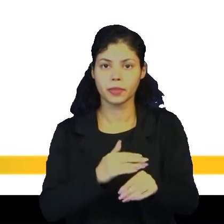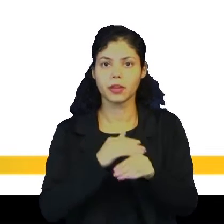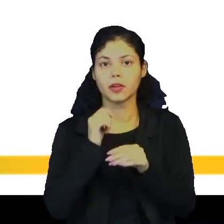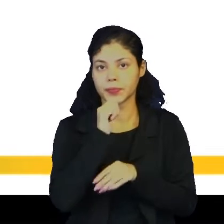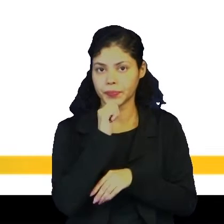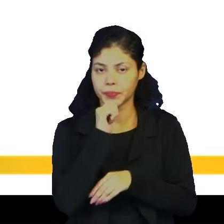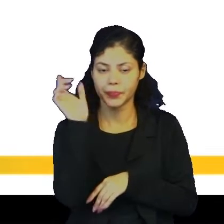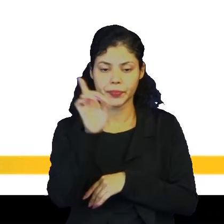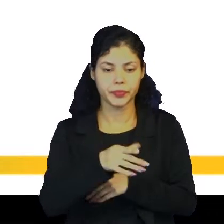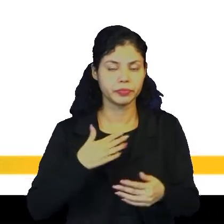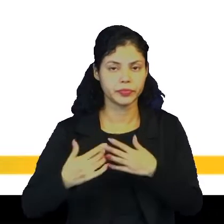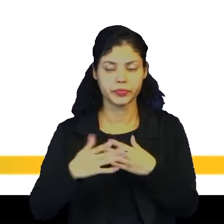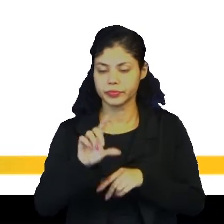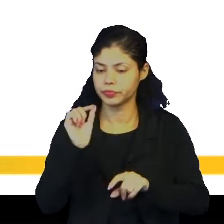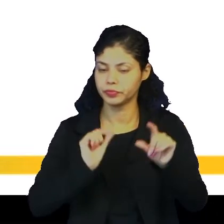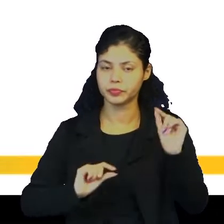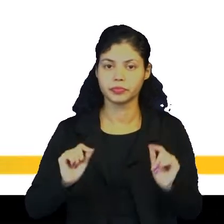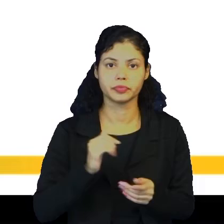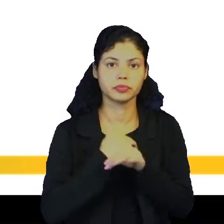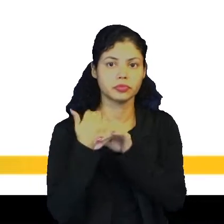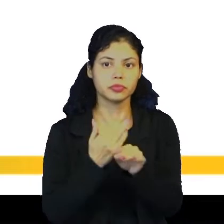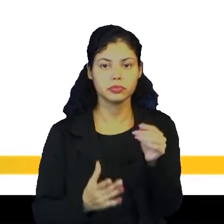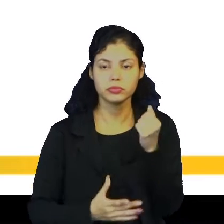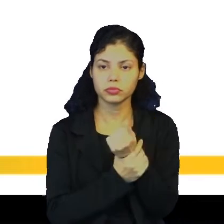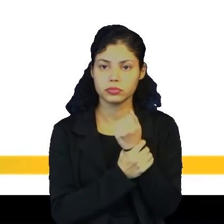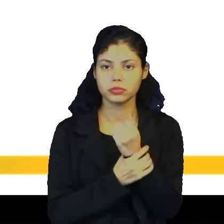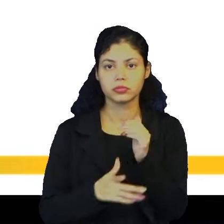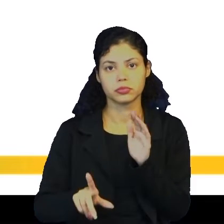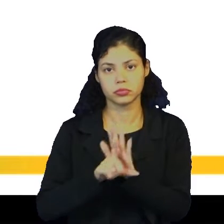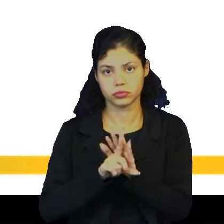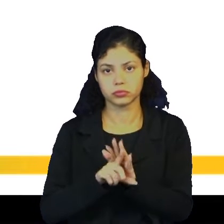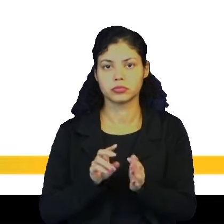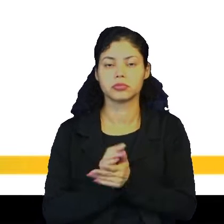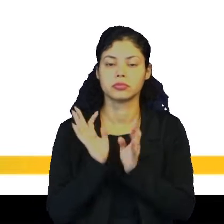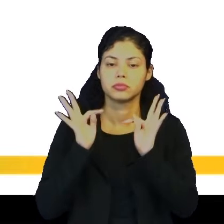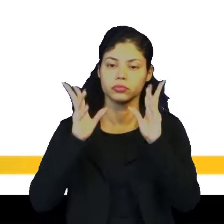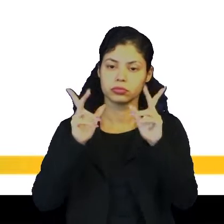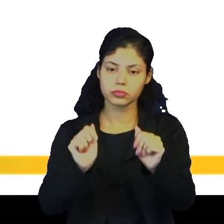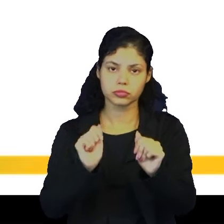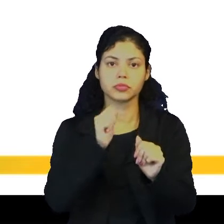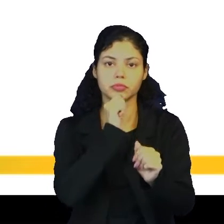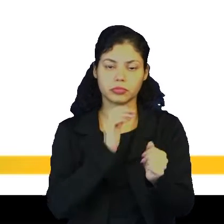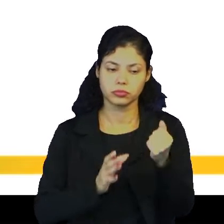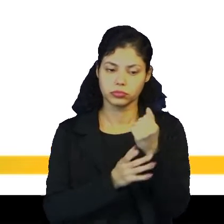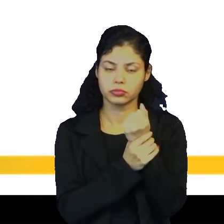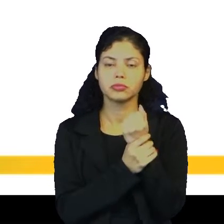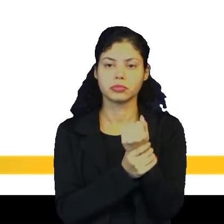têm direito, sem qualquer distinção, à igual proteção da lei. Todos têm direito à igual